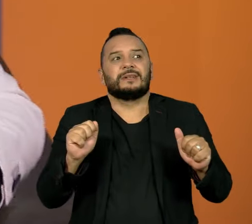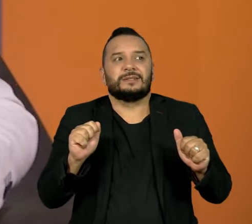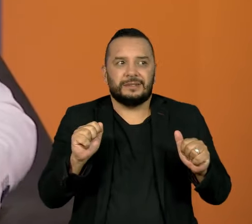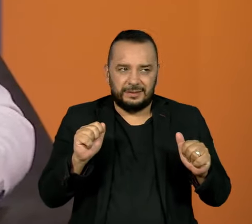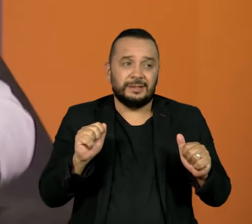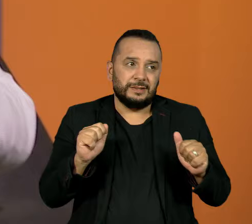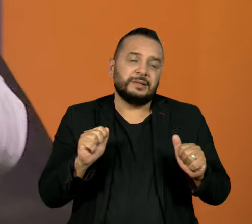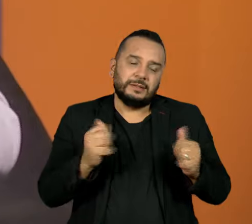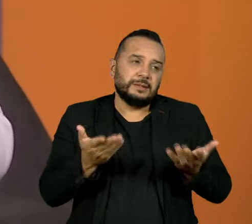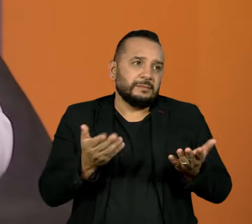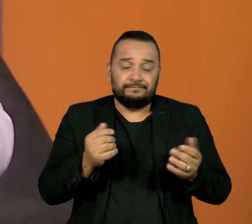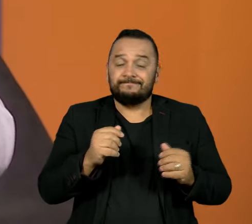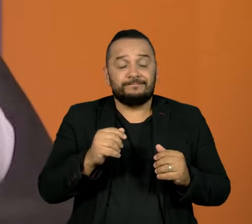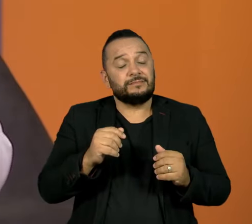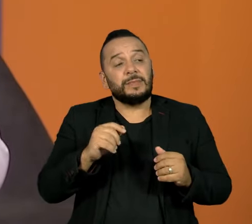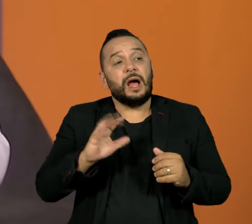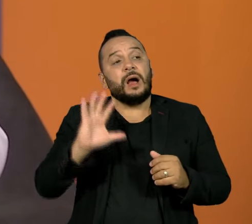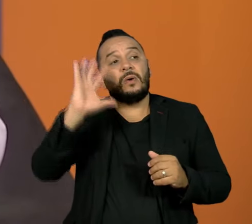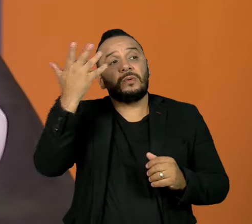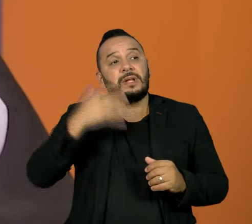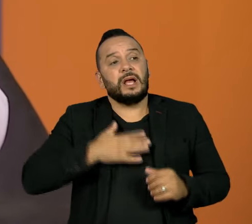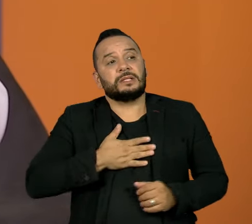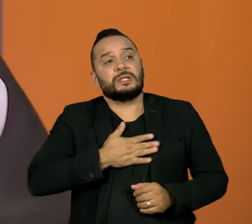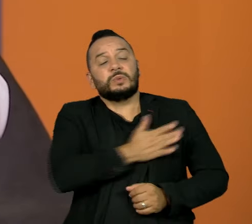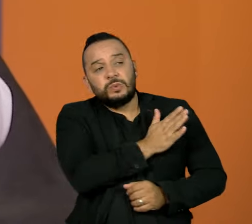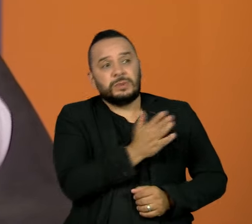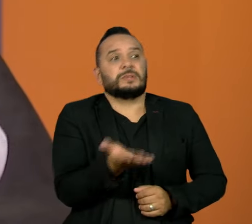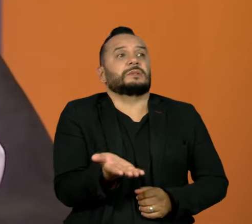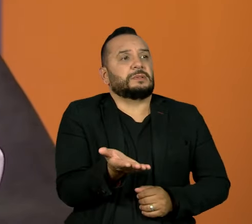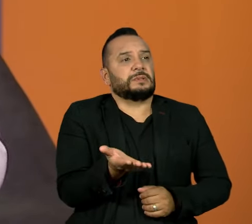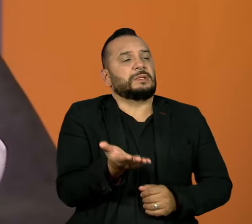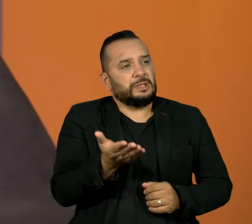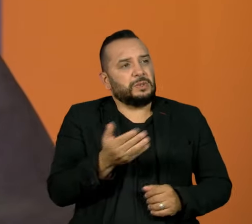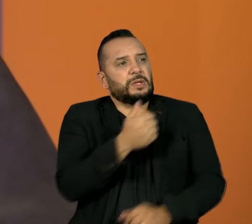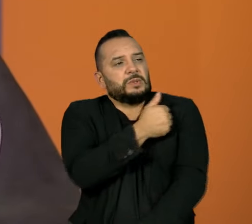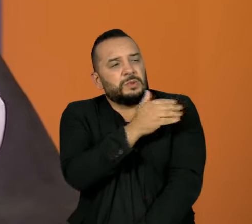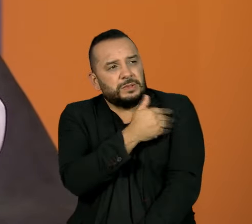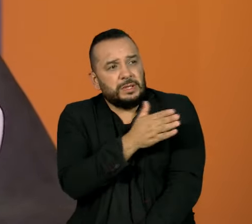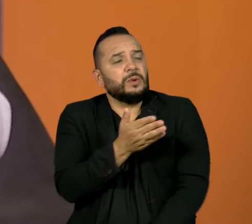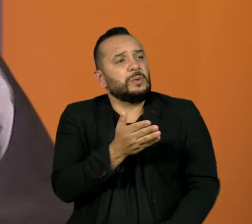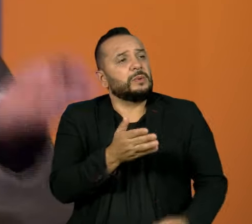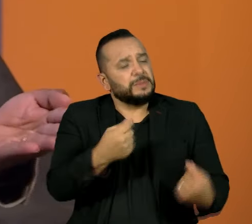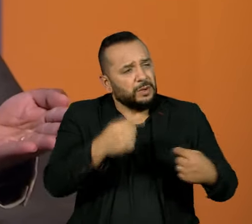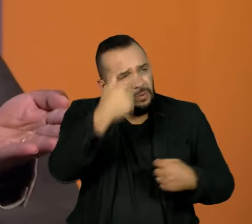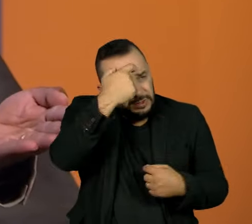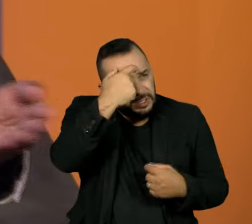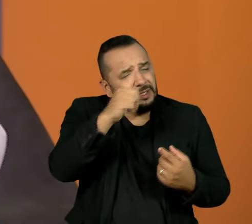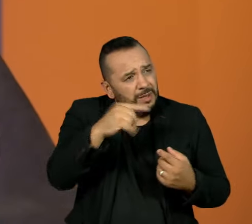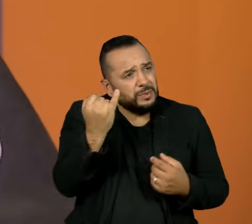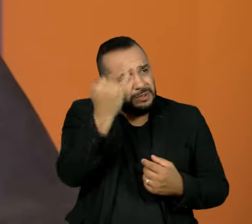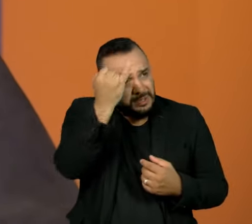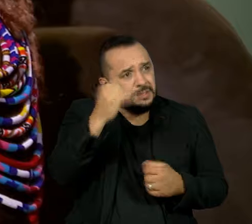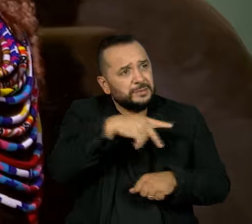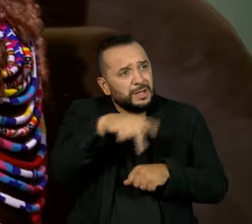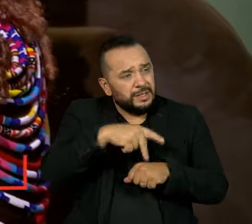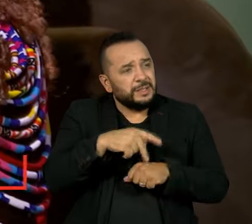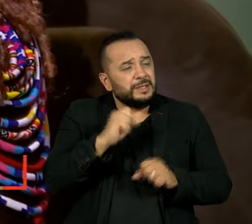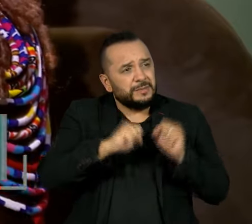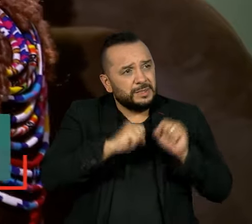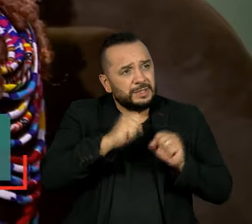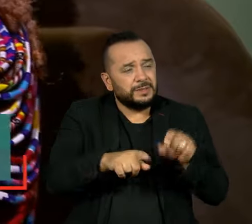essa exclusão é importante para o nosso país, é importante para as empresas, é importante para os homens brancos?